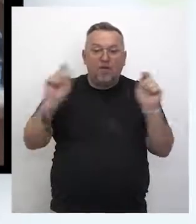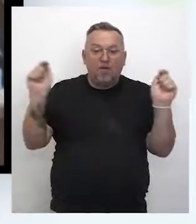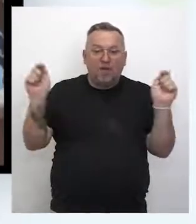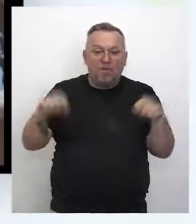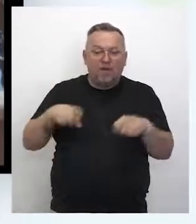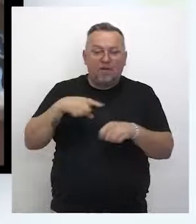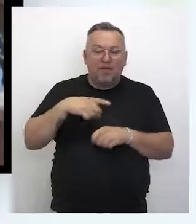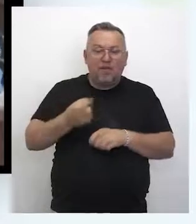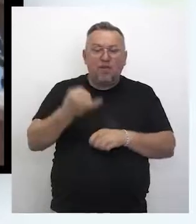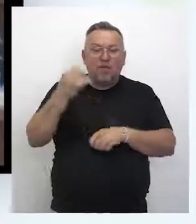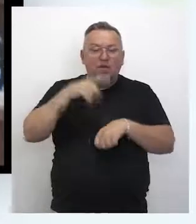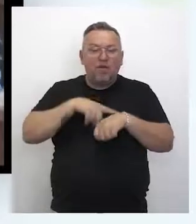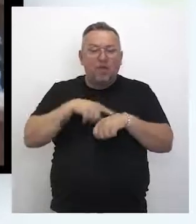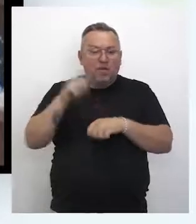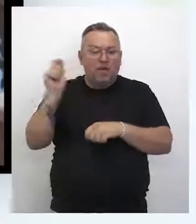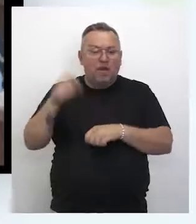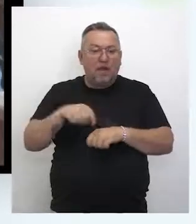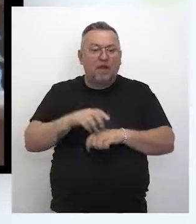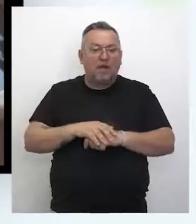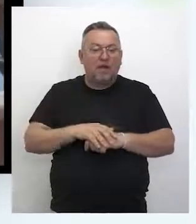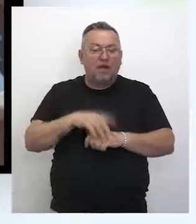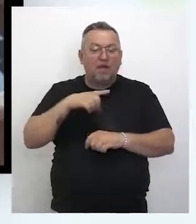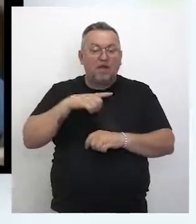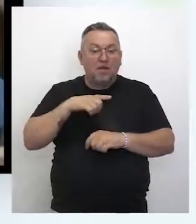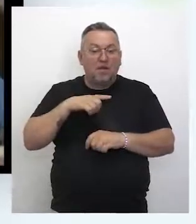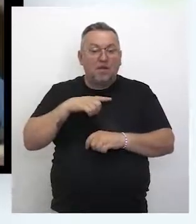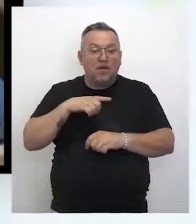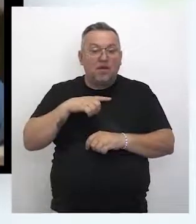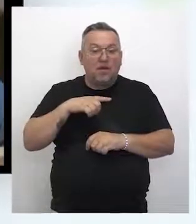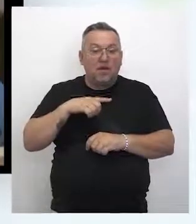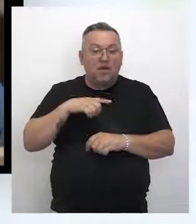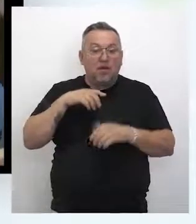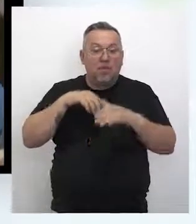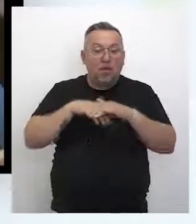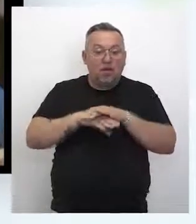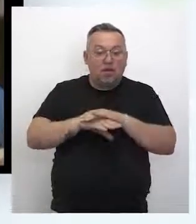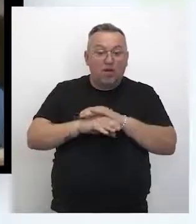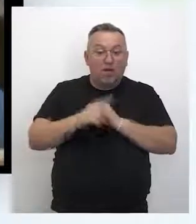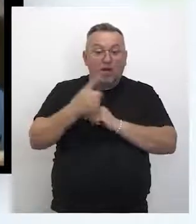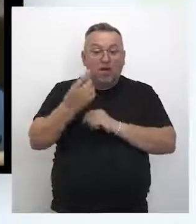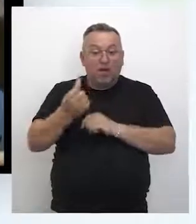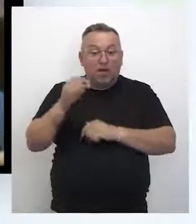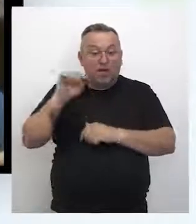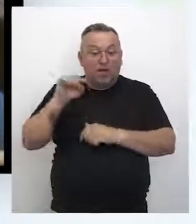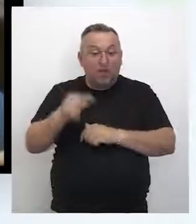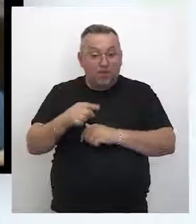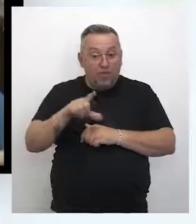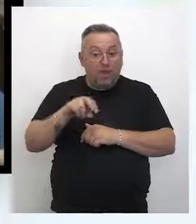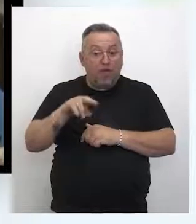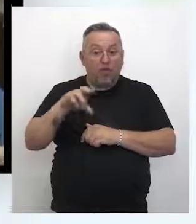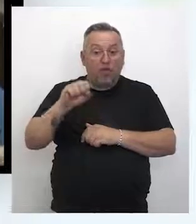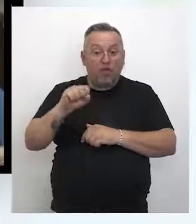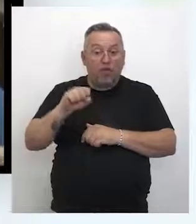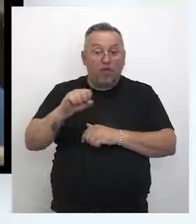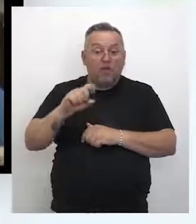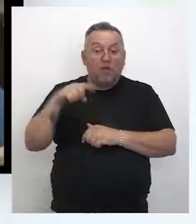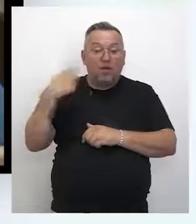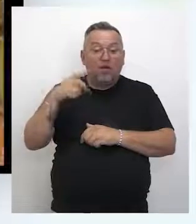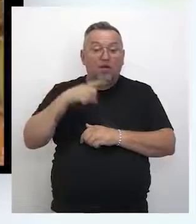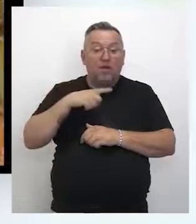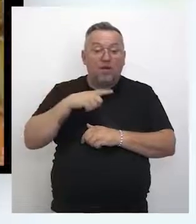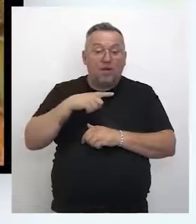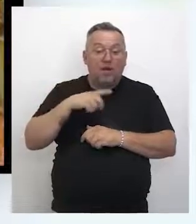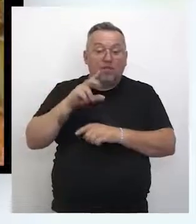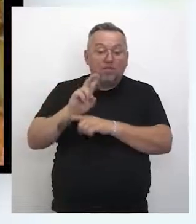cisterna e quanto tempo que essa água dura? Ela tem capacidade de armazenar 16 mil litros de água, que a gente tem que